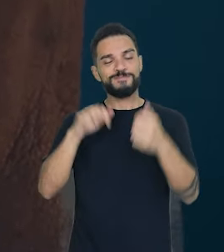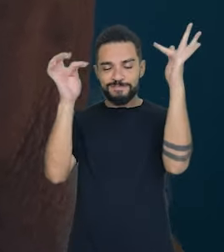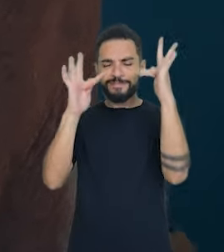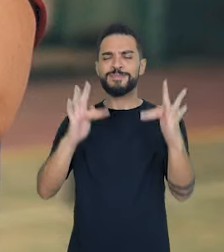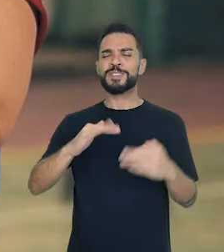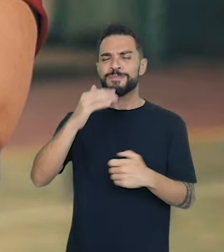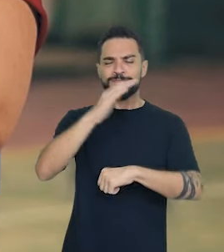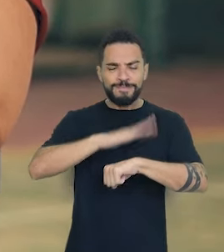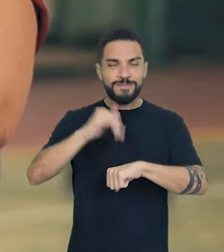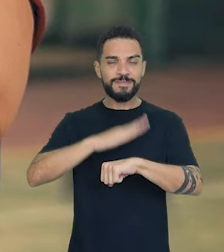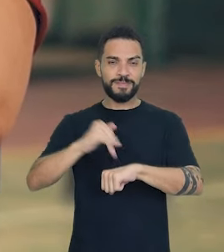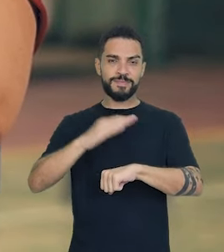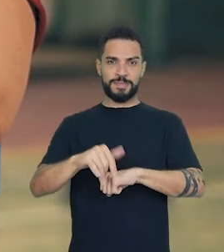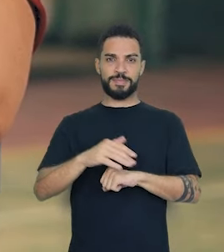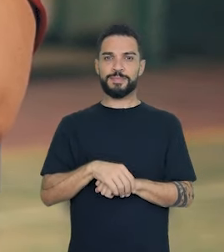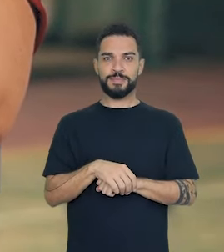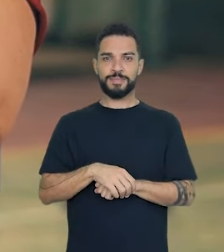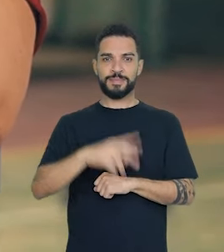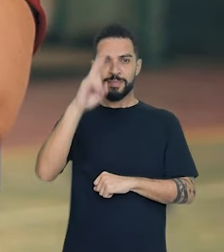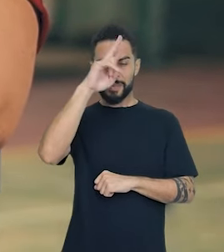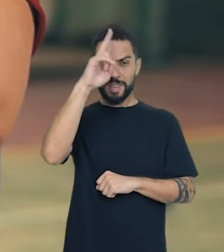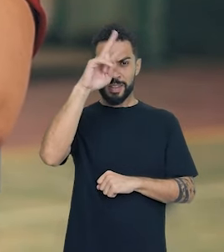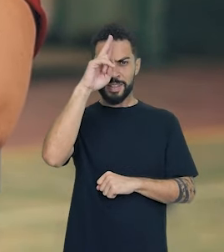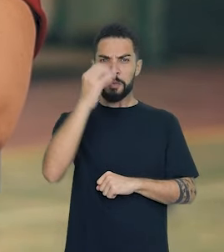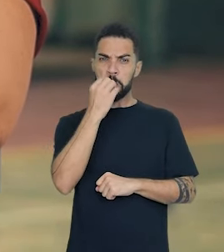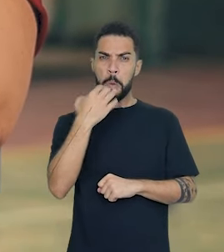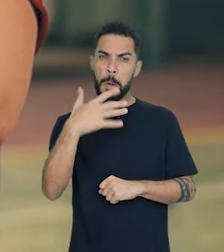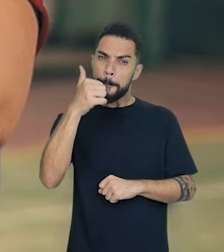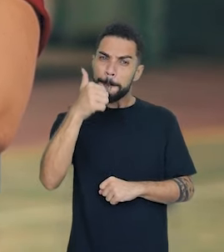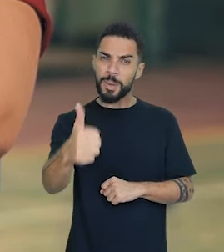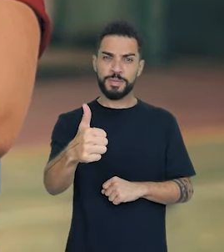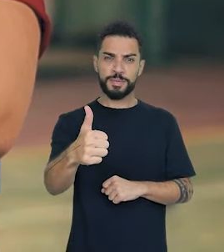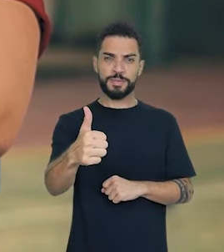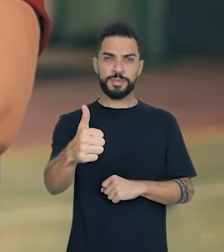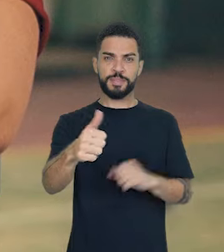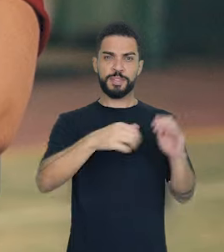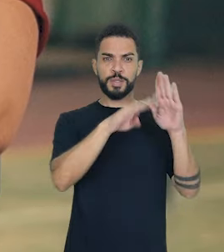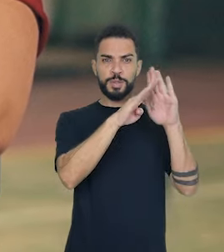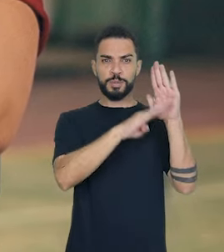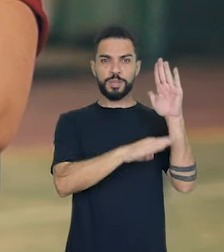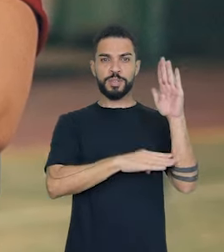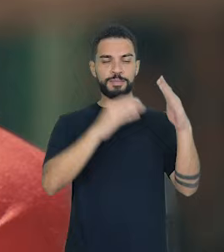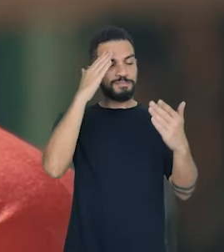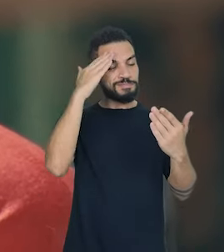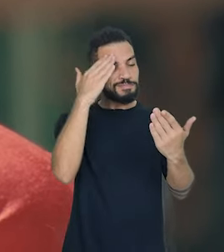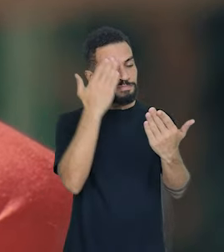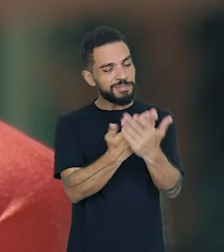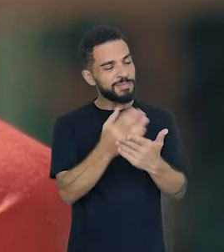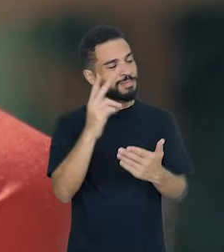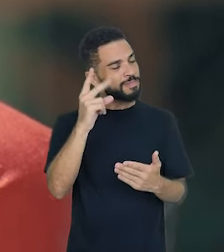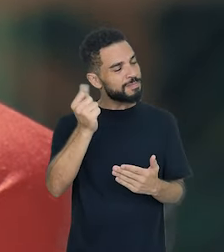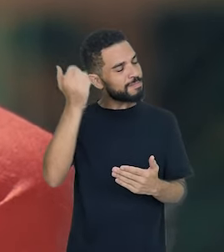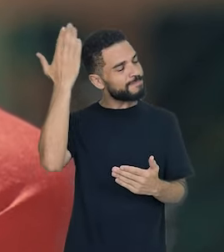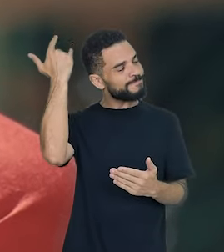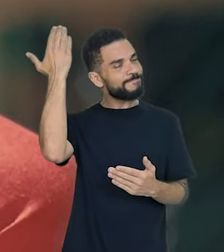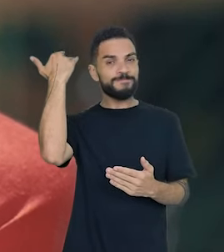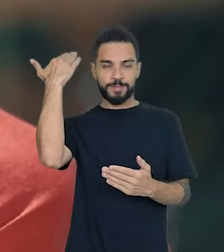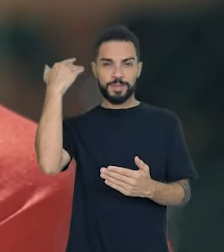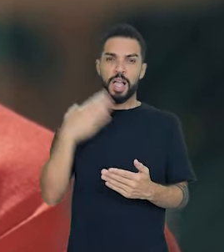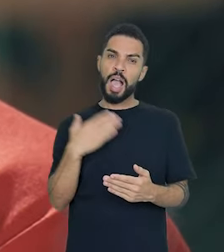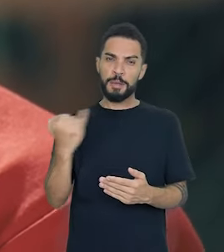mundo. Essa história, ela é um fruto positivo de um projeto que ele acredita desde lá atrás. Então